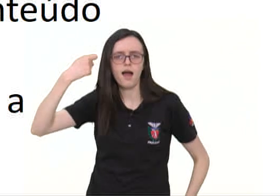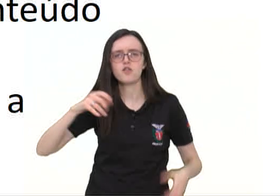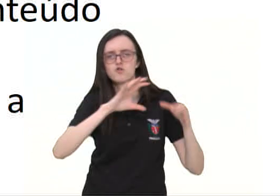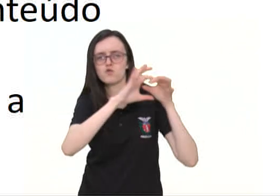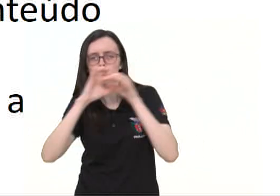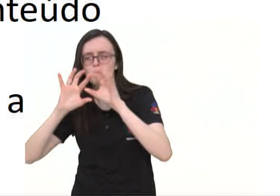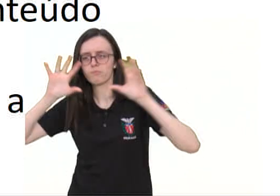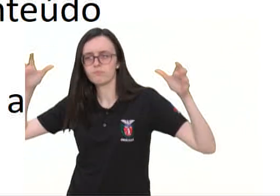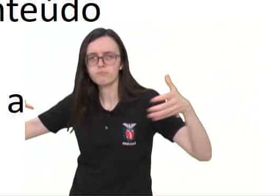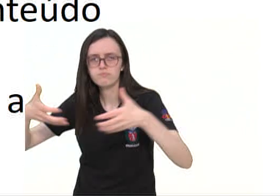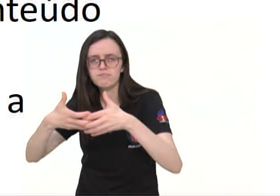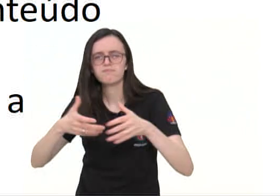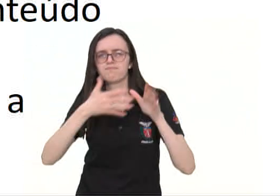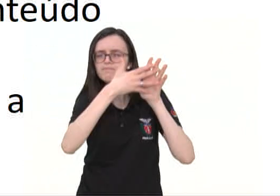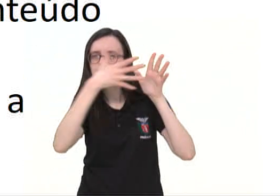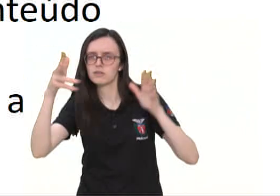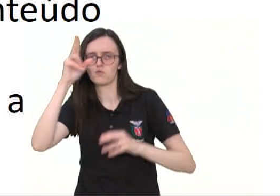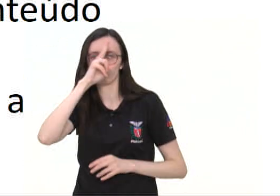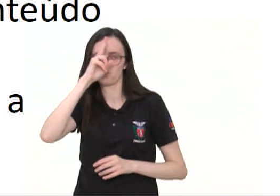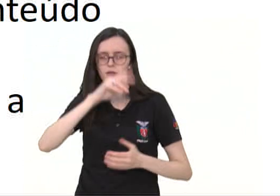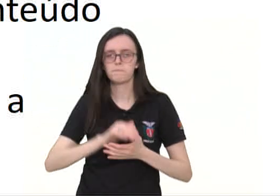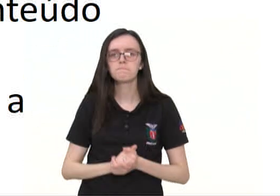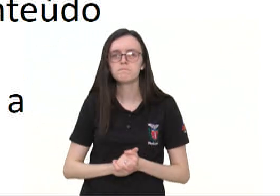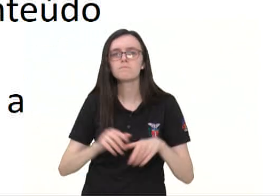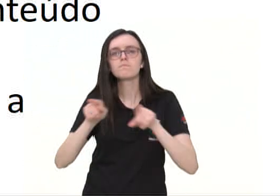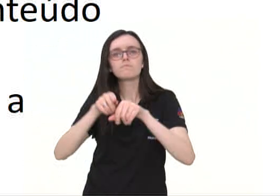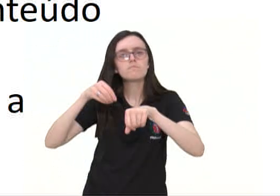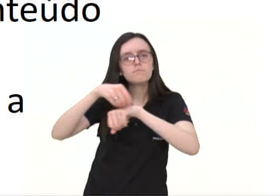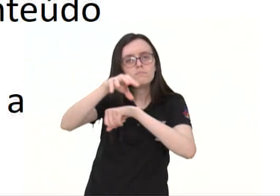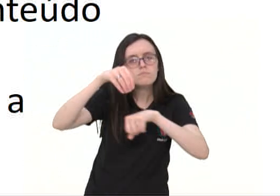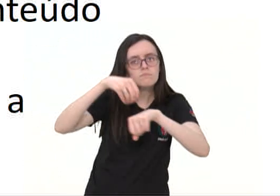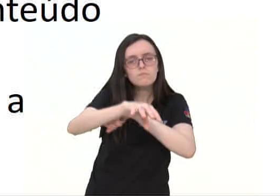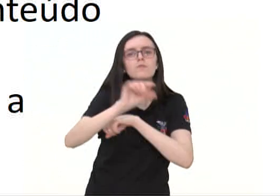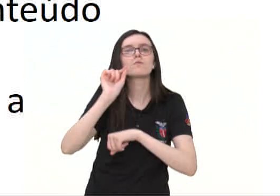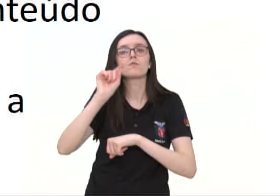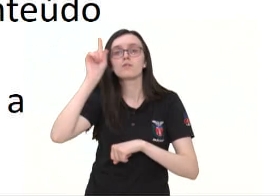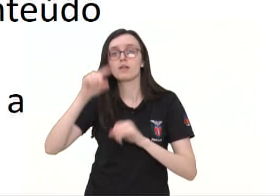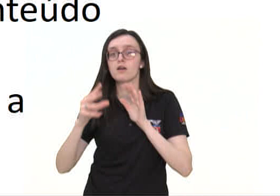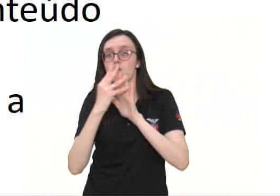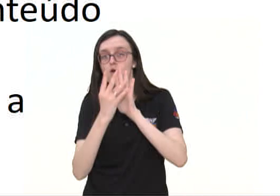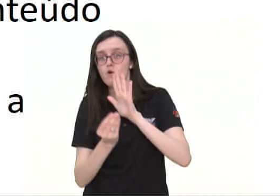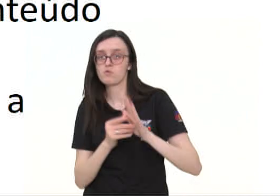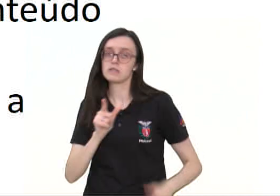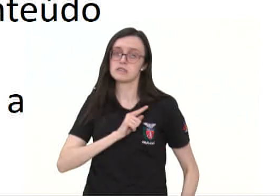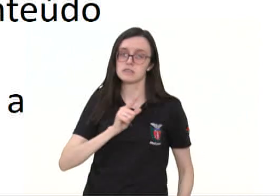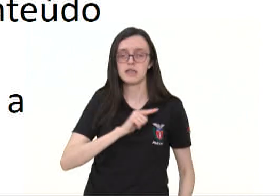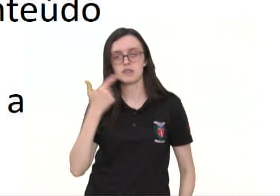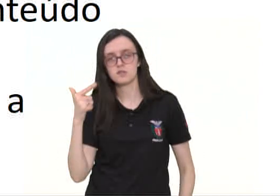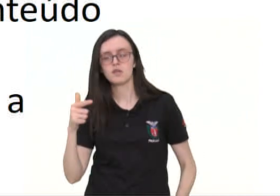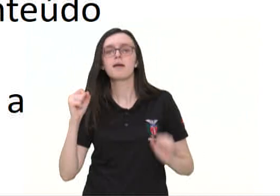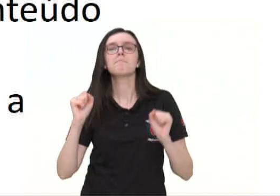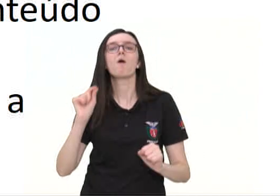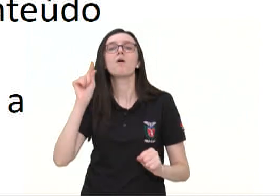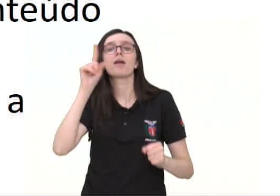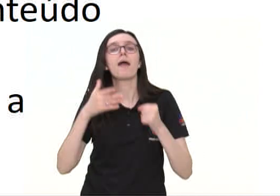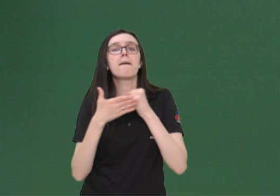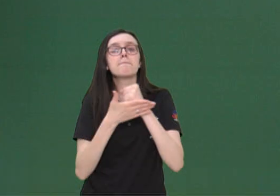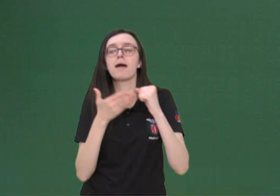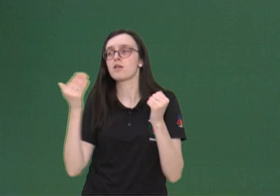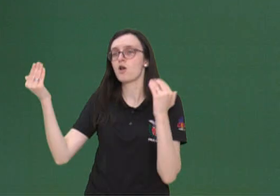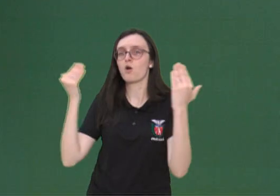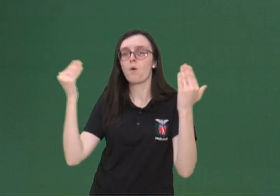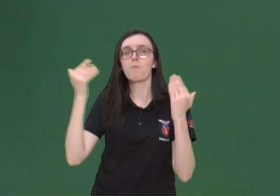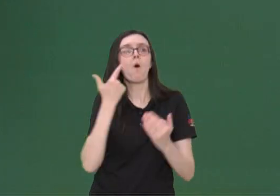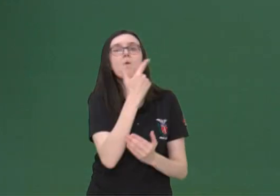e elenco. Recomenda o consumo ou não do conteúdo analisado e pode vir embasada com